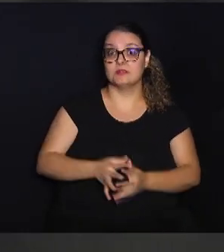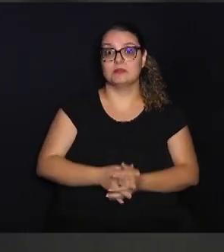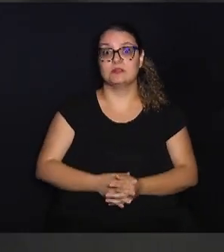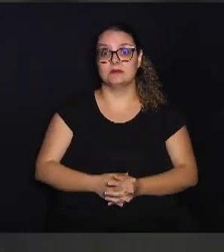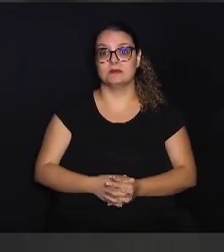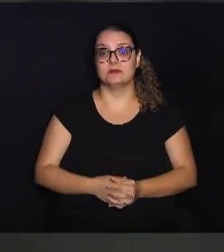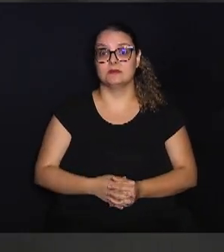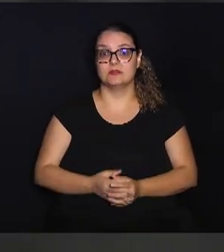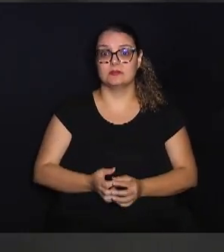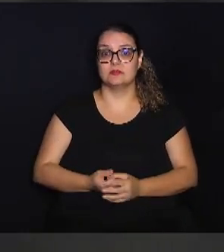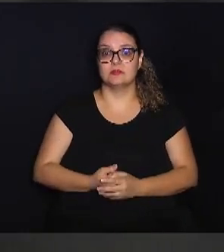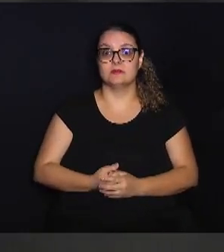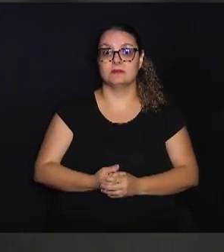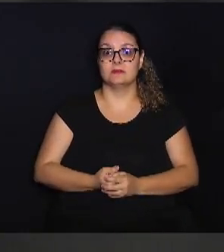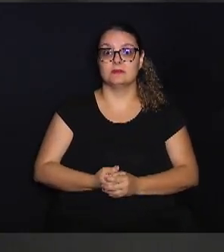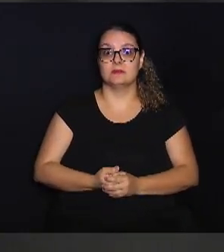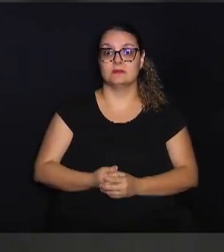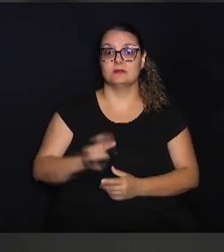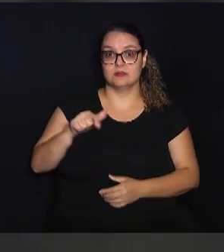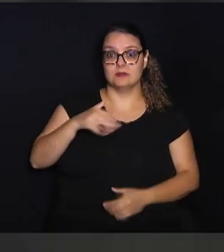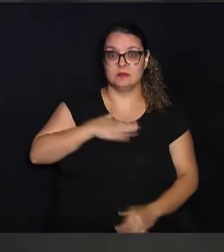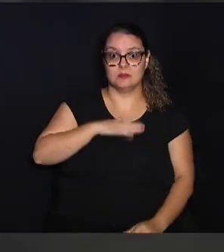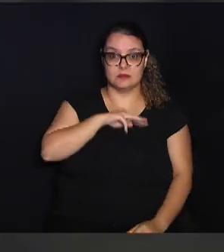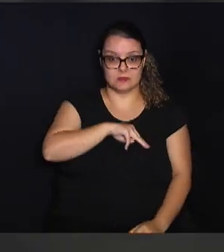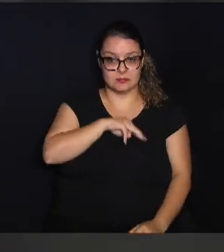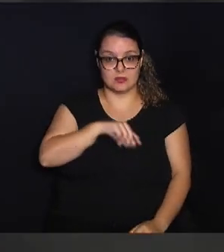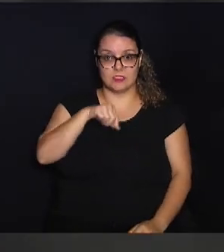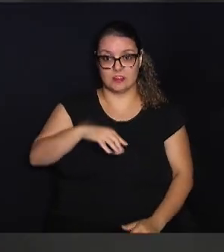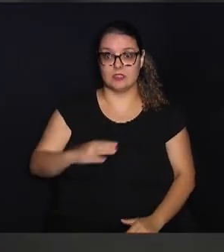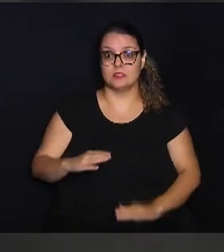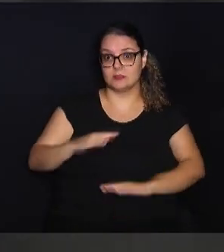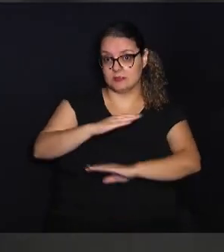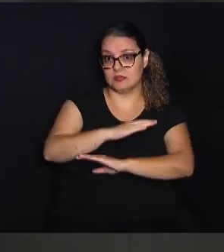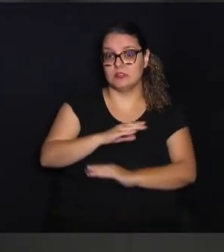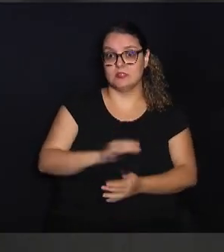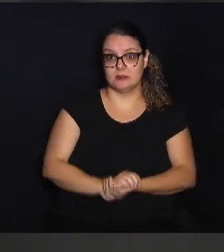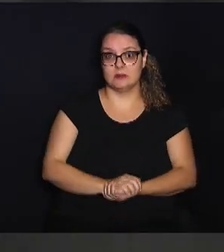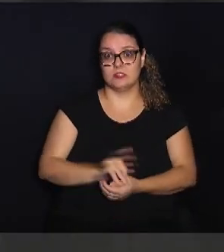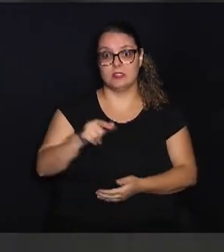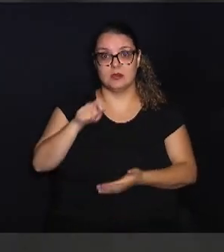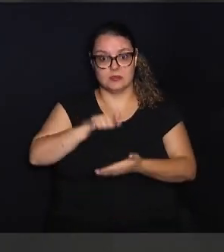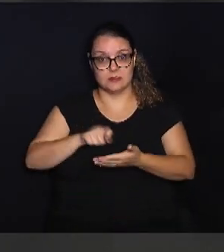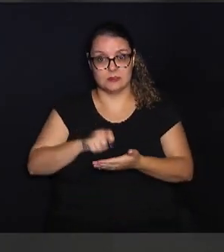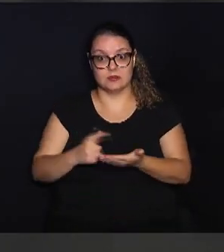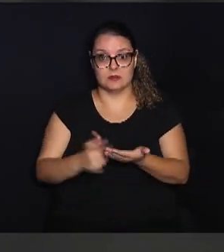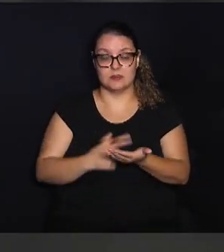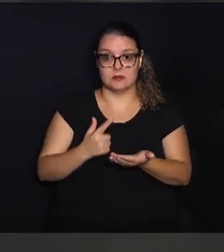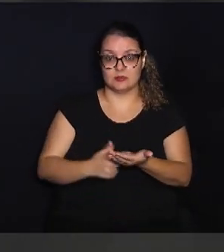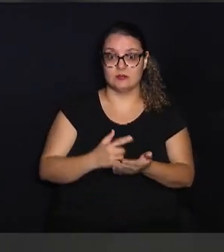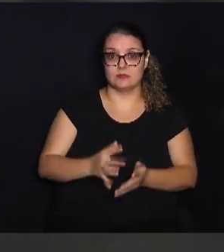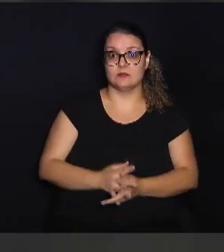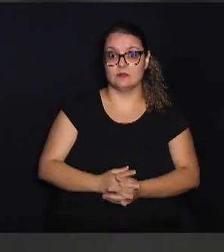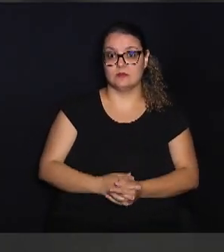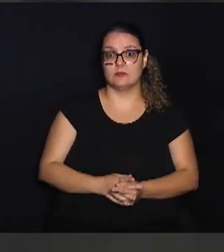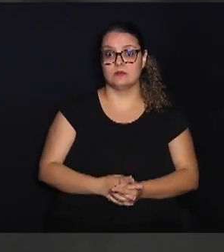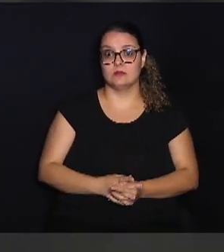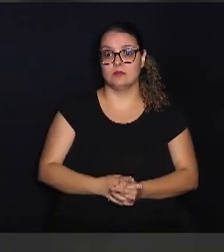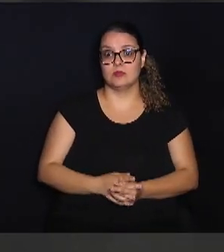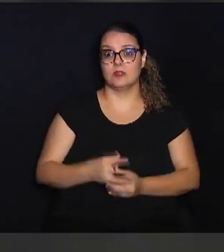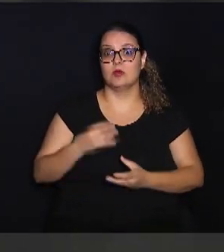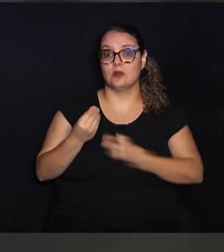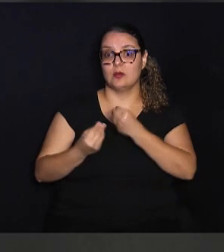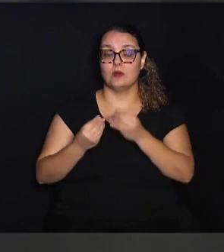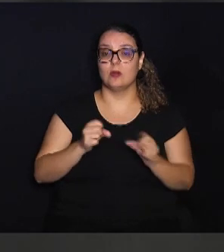tentando, depois dessa minha missão aqui na Câmara, escrever um livro para dizer como é o